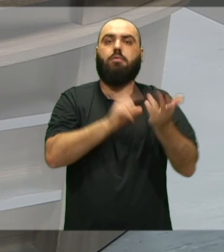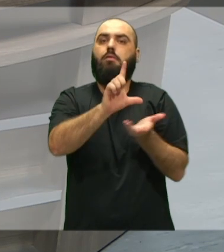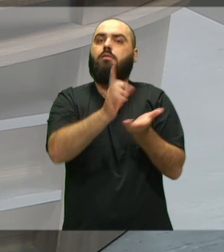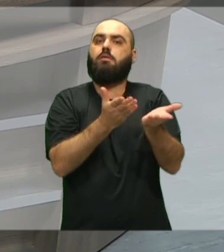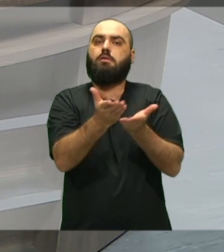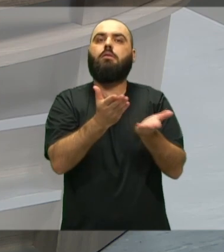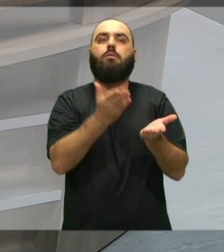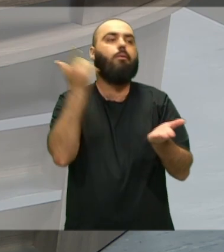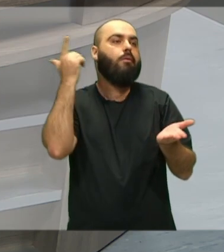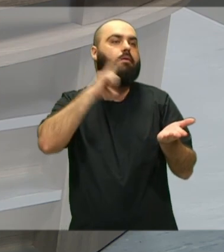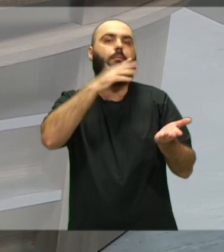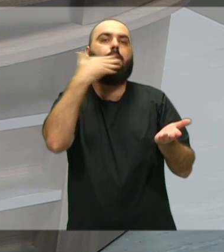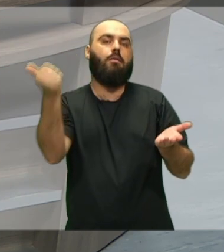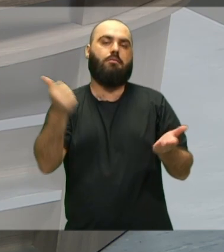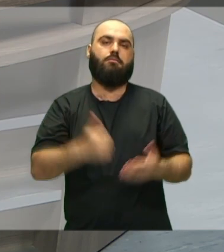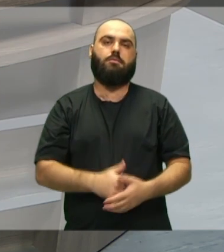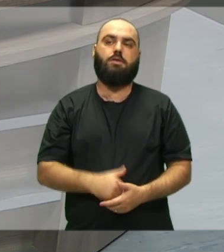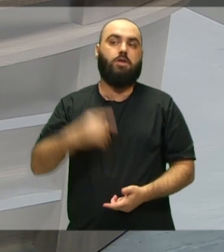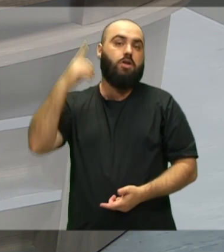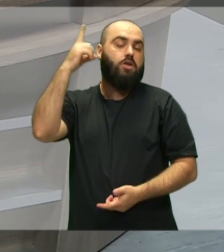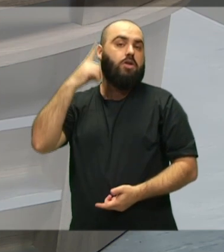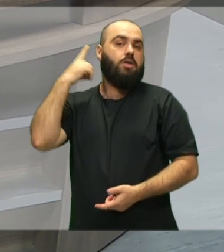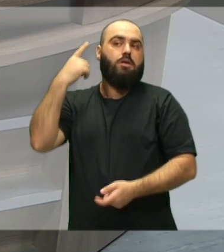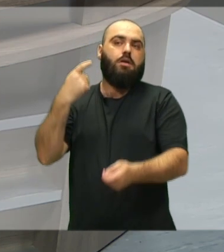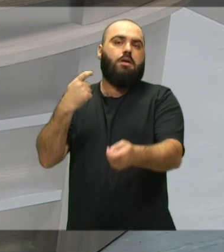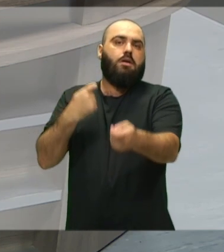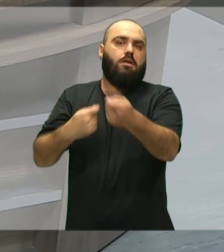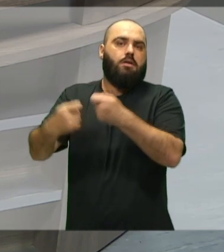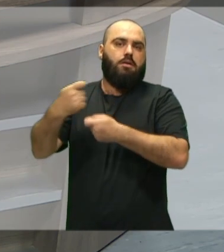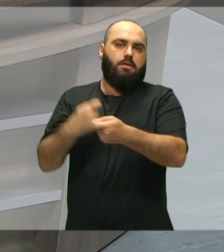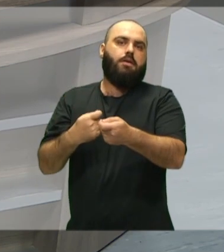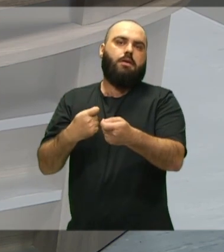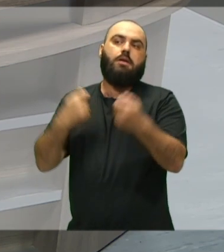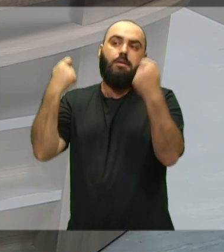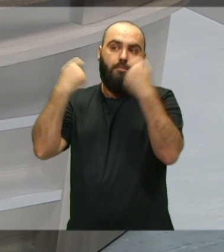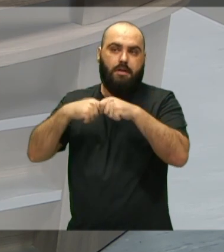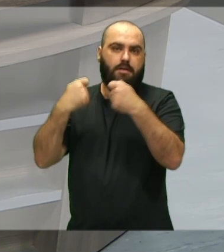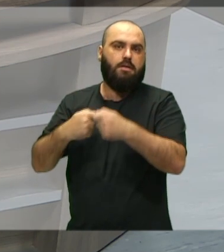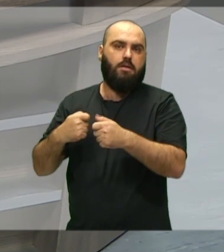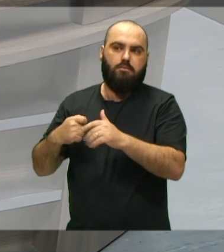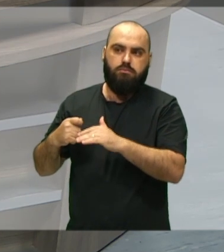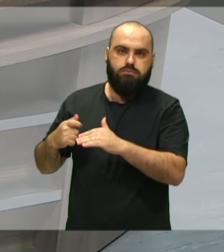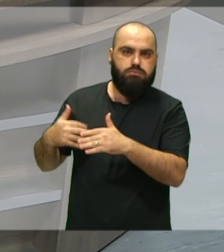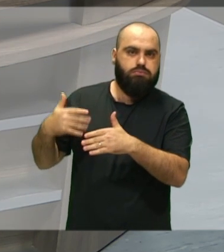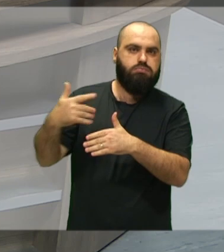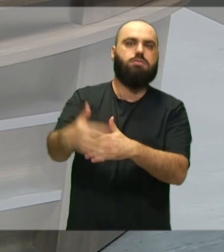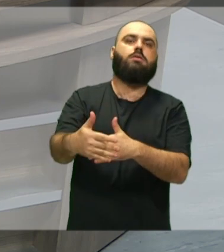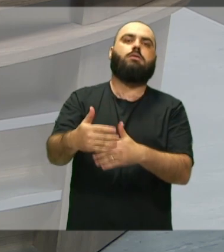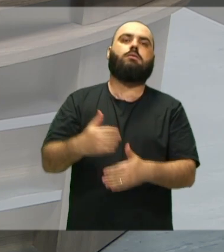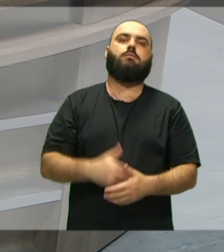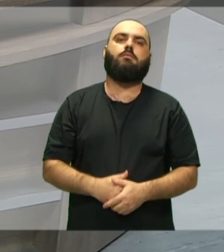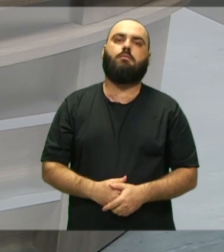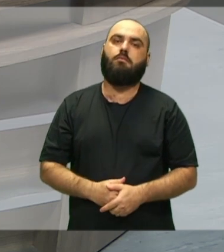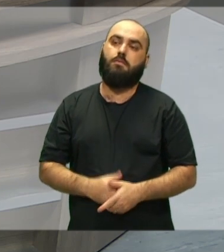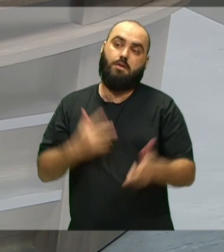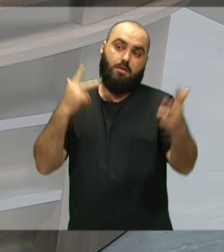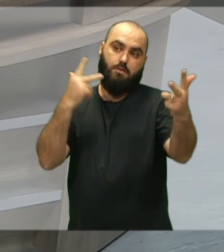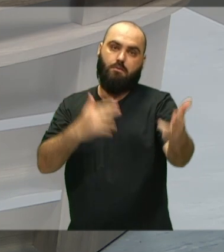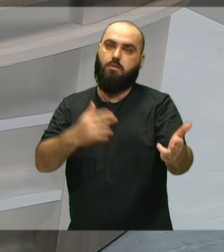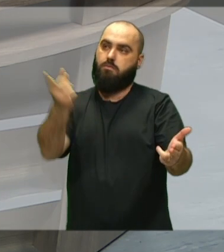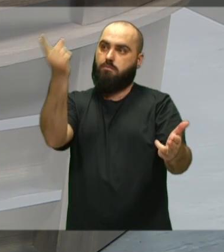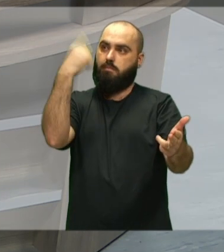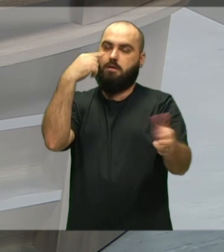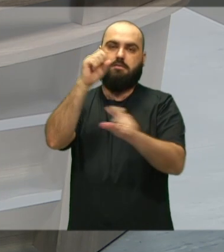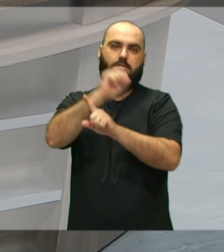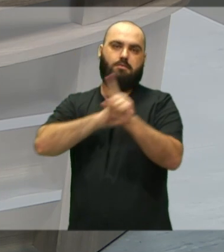avançar, porque o direito administrativo, conforme todos os direitos, tem que avançar, né? Tem que agir de acordo com a evolução da sociedade, o